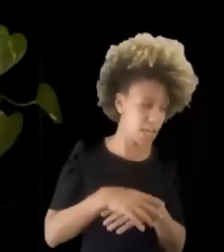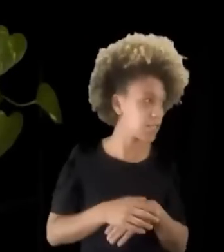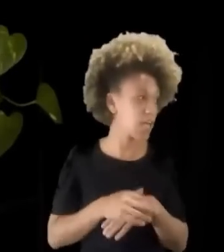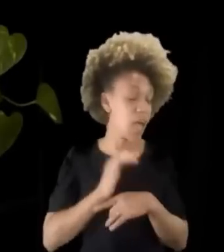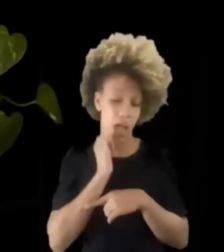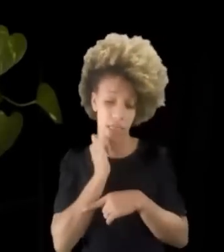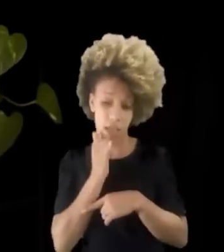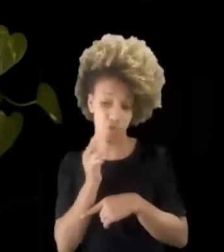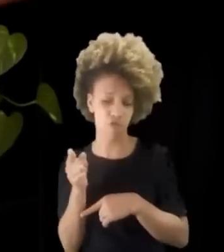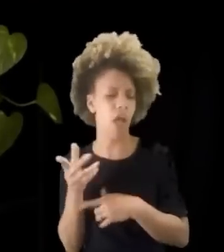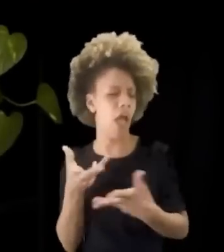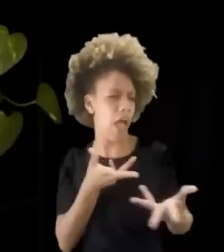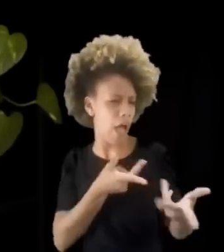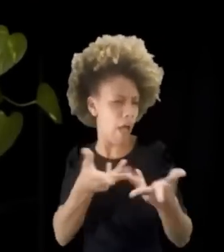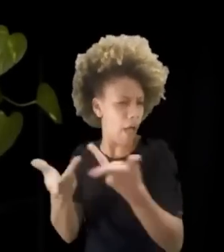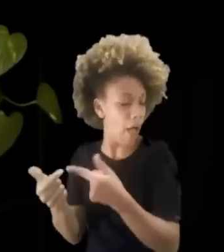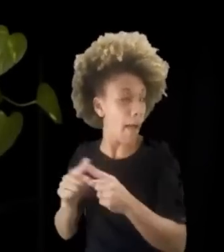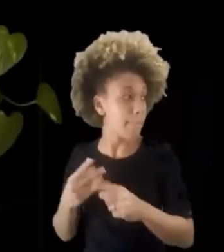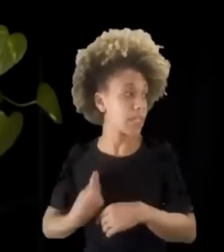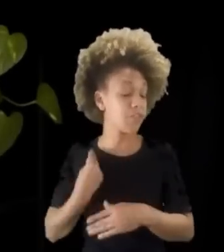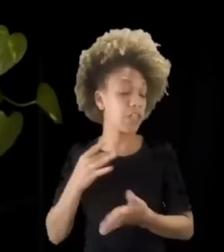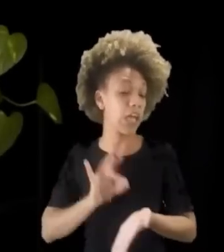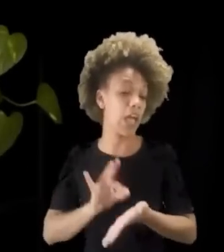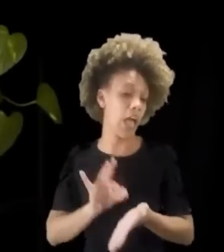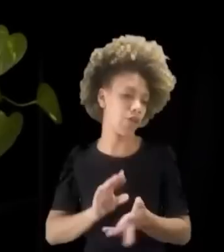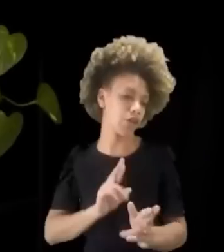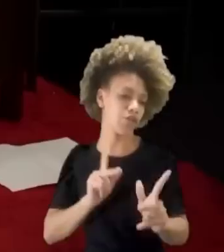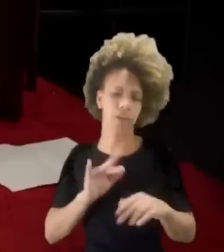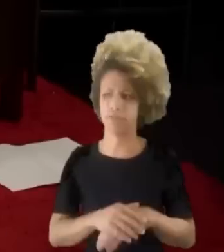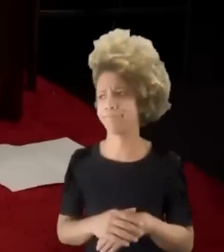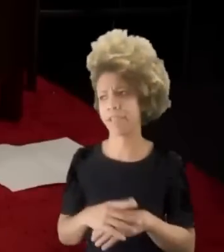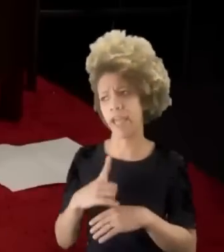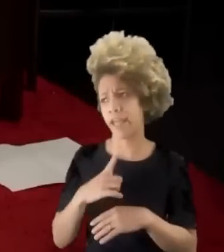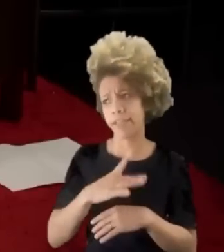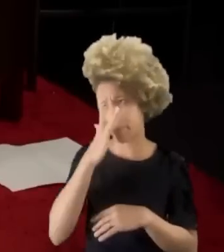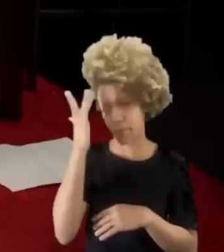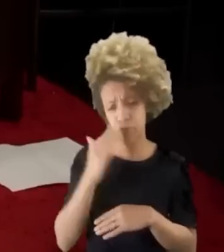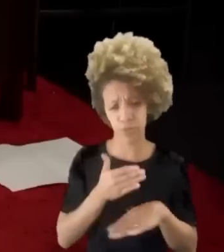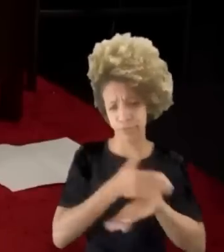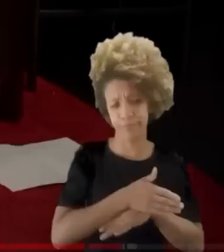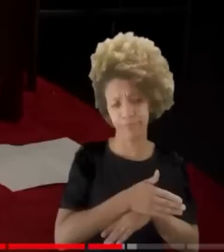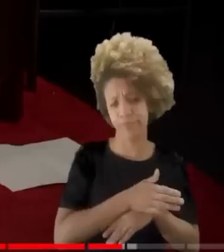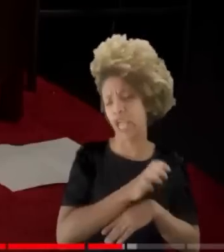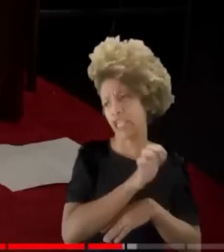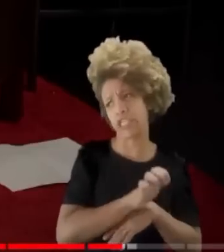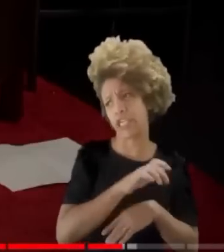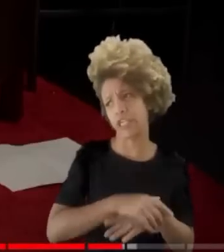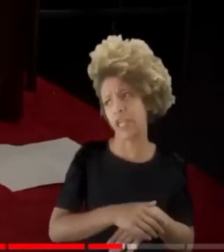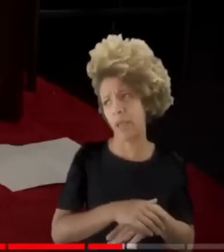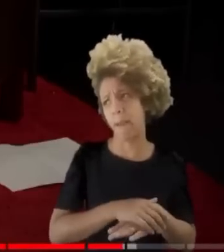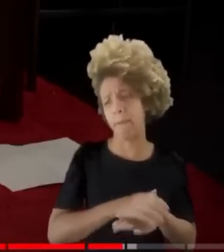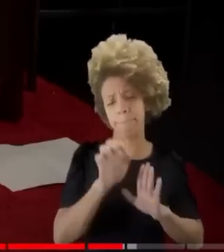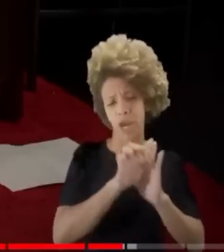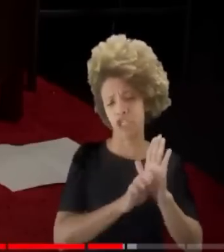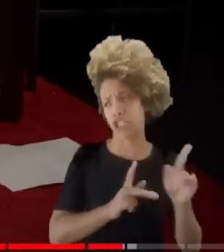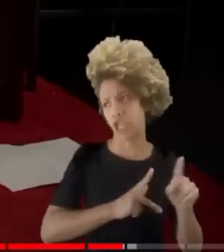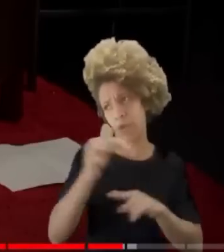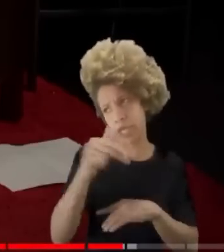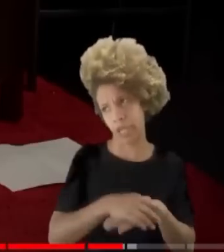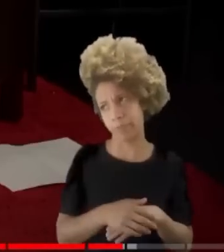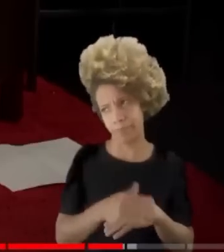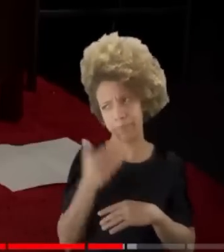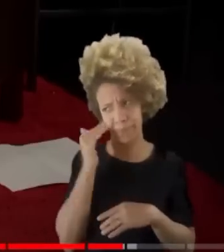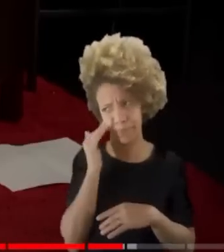Então você tem um discurso que agrada uma pessoa e você tem a tua vida real que você tem gente que faz parça é isso que eu tô querendo dizer entendeu